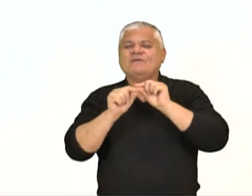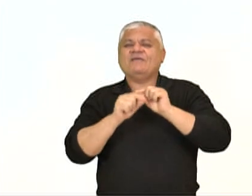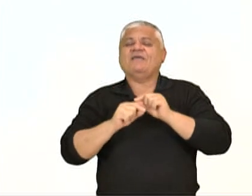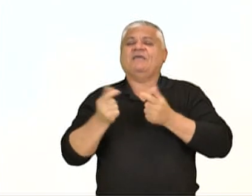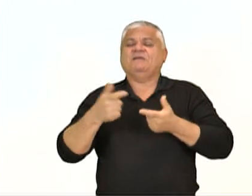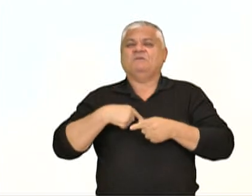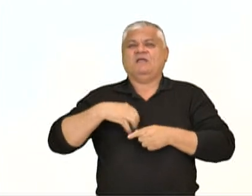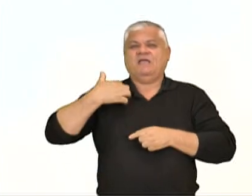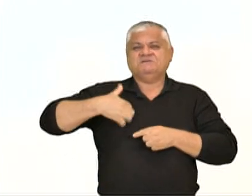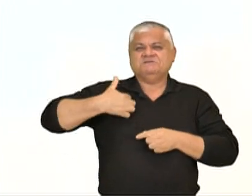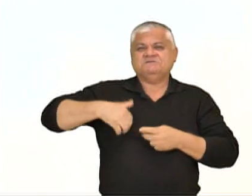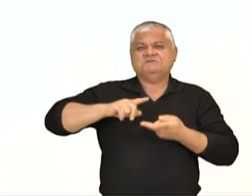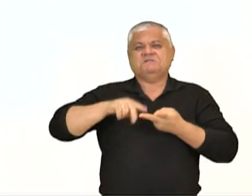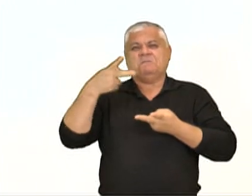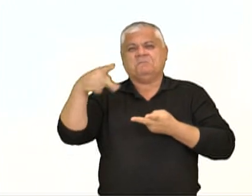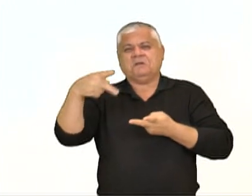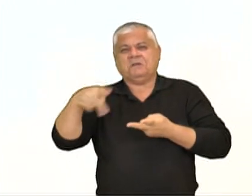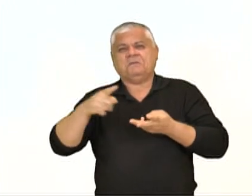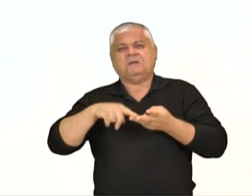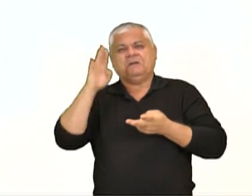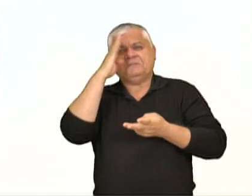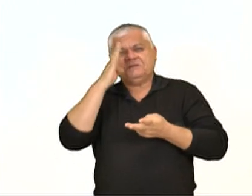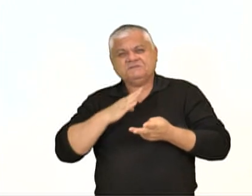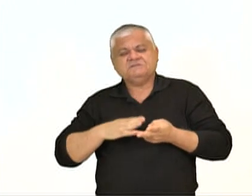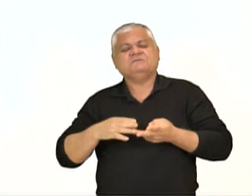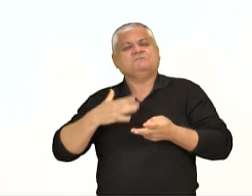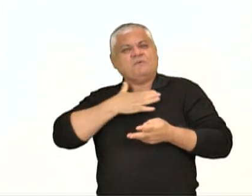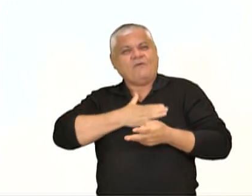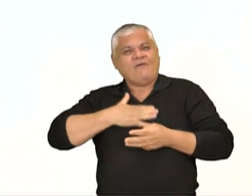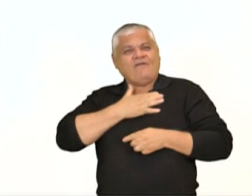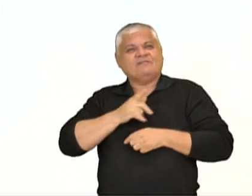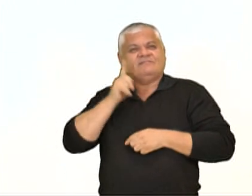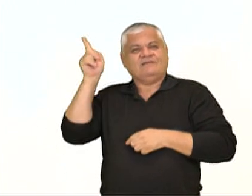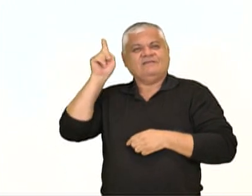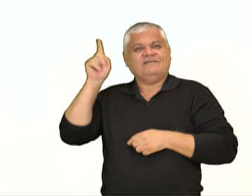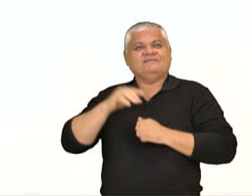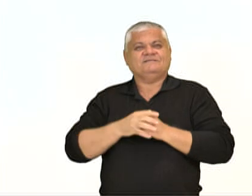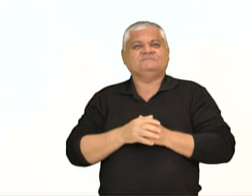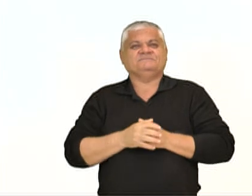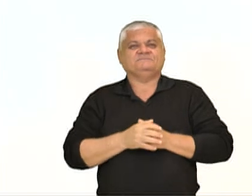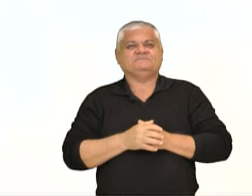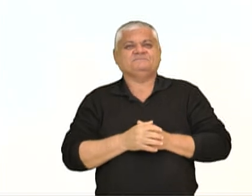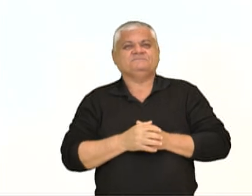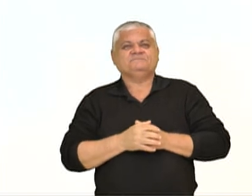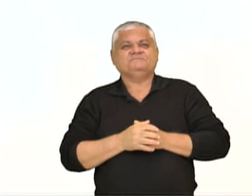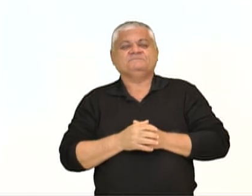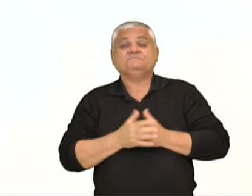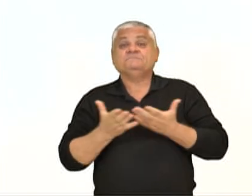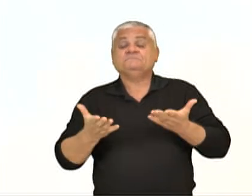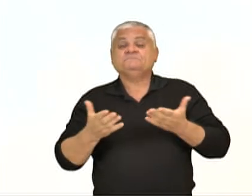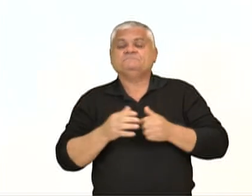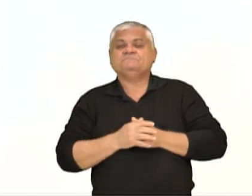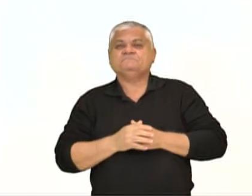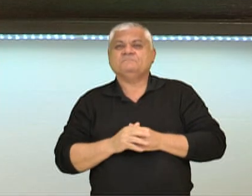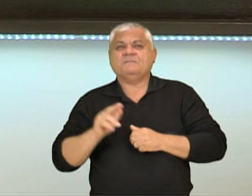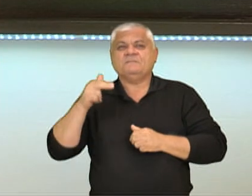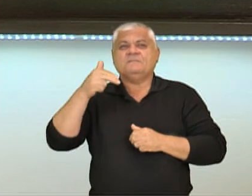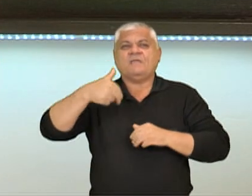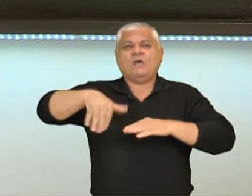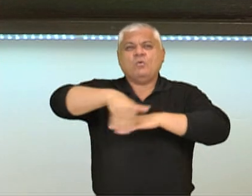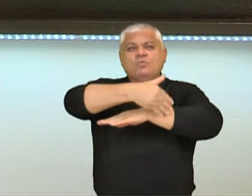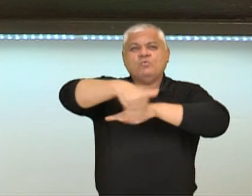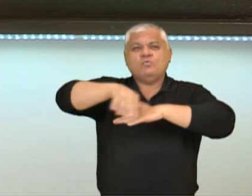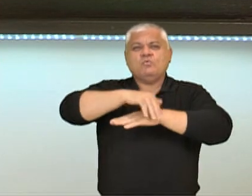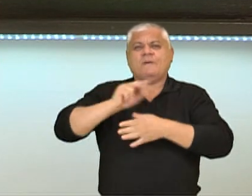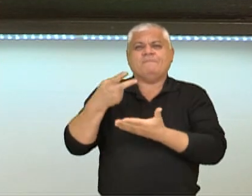como Argentina, Paraguai, Brasil também, né, tá se apropriando um pouquinho do reggaeton. Dança de rua, A gente vai